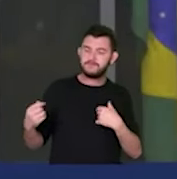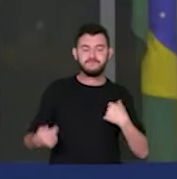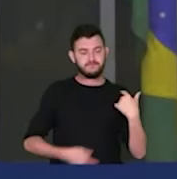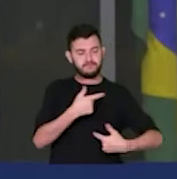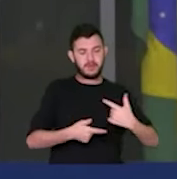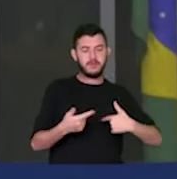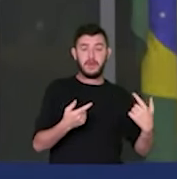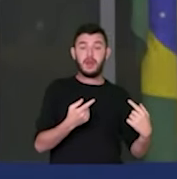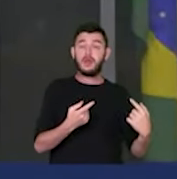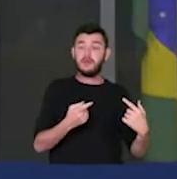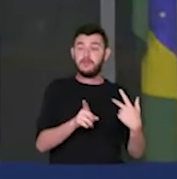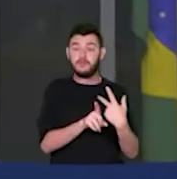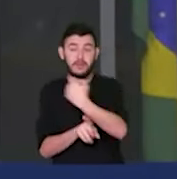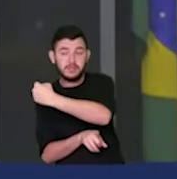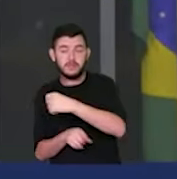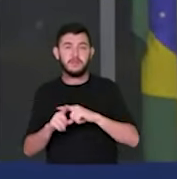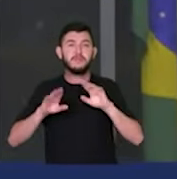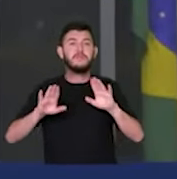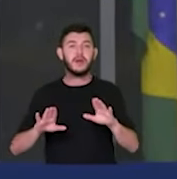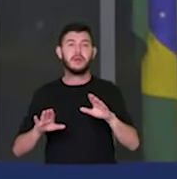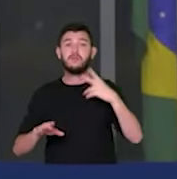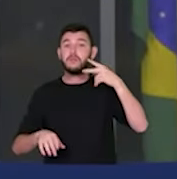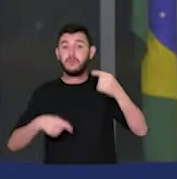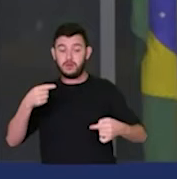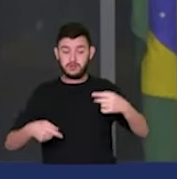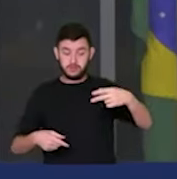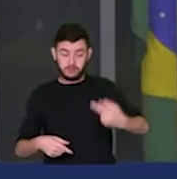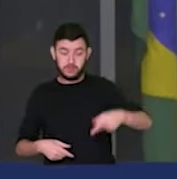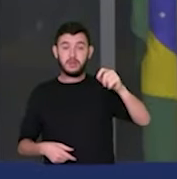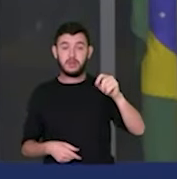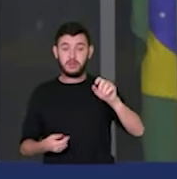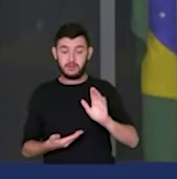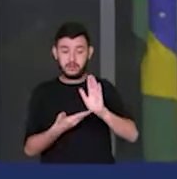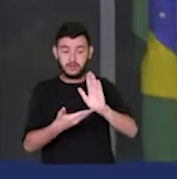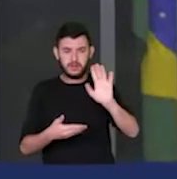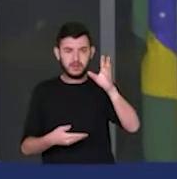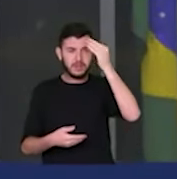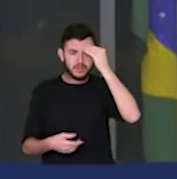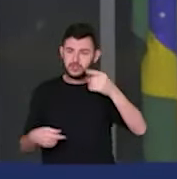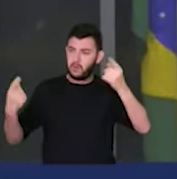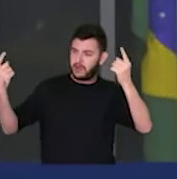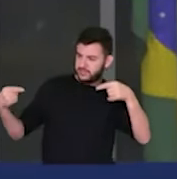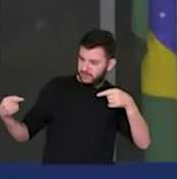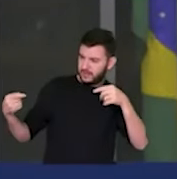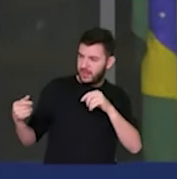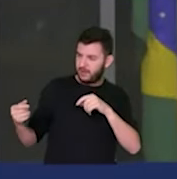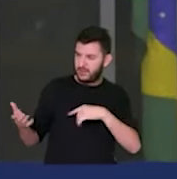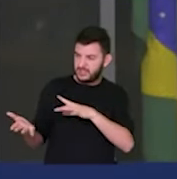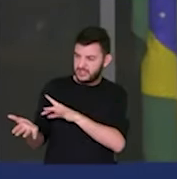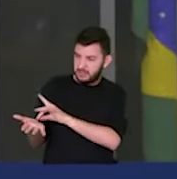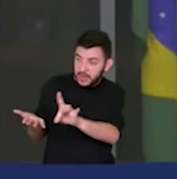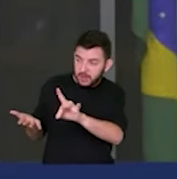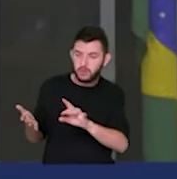casa que não entendem que o adversário, ele não é um inimigo. Então Copacabana foi